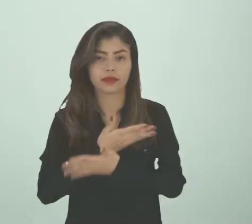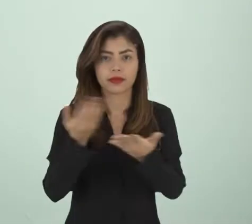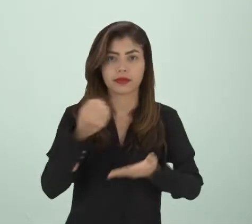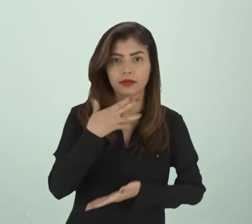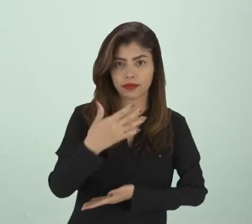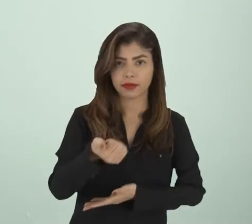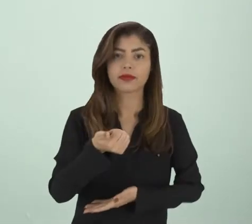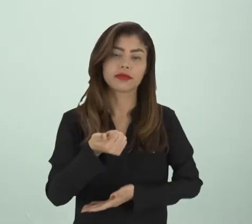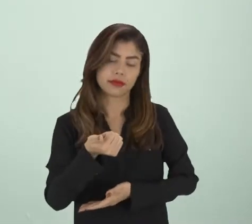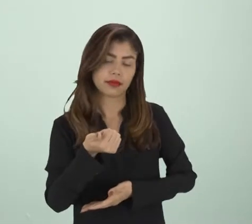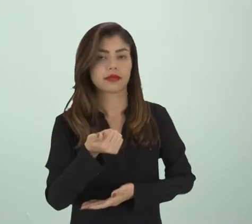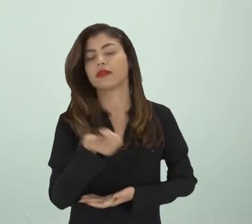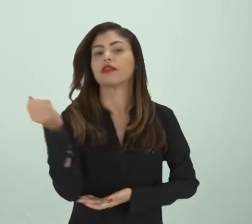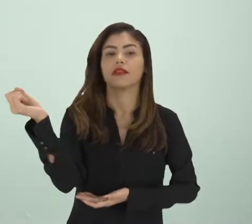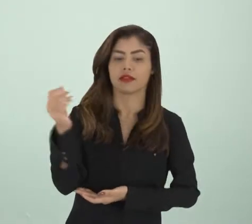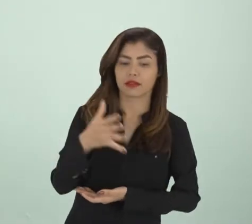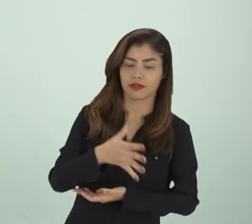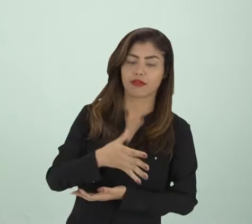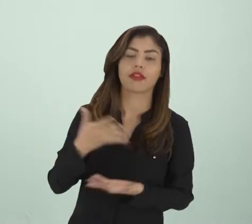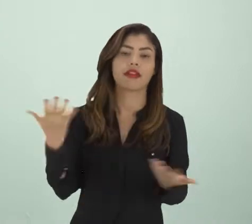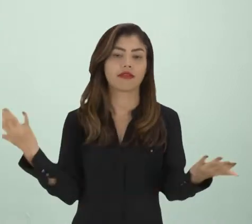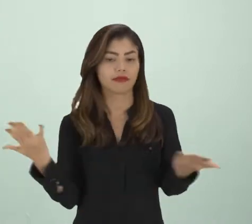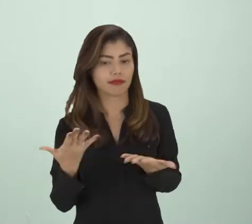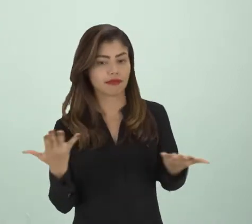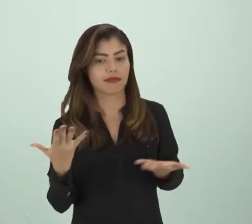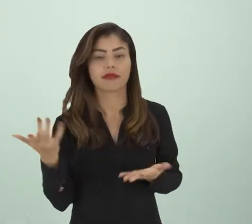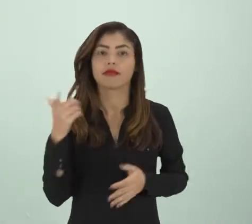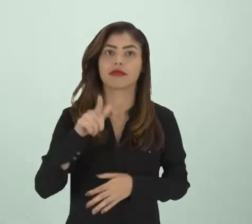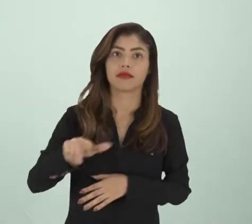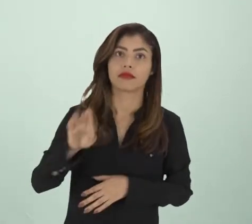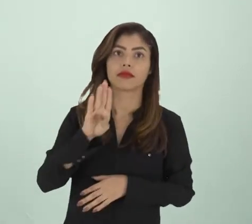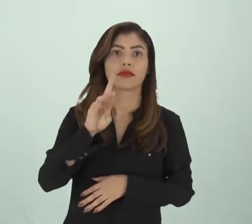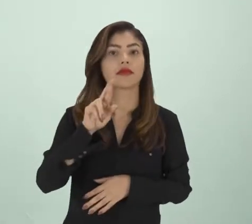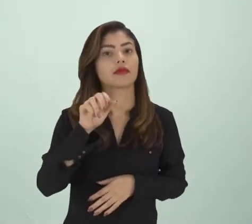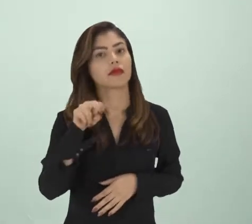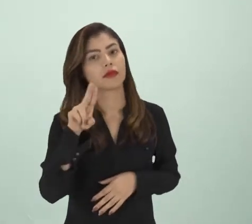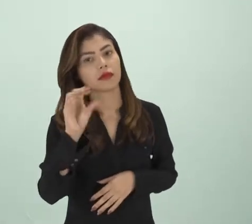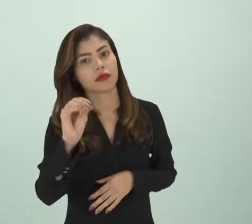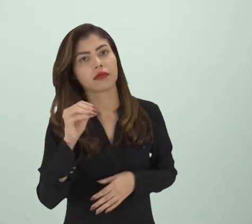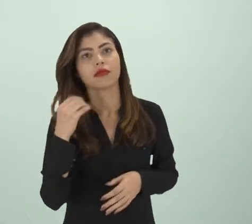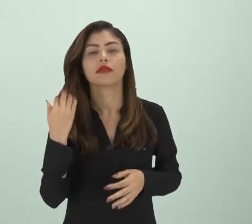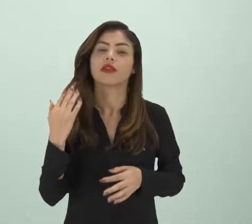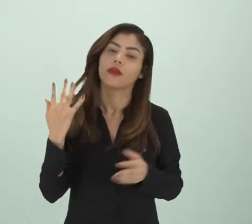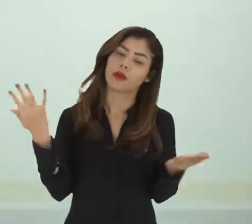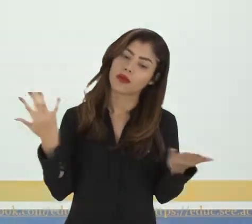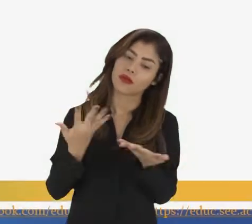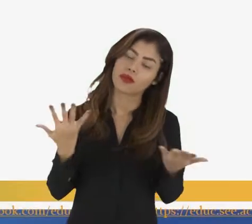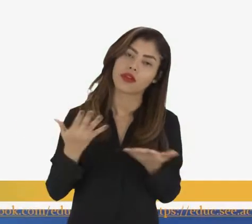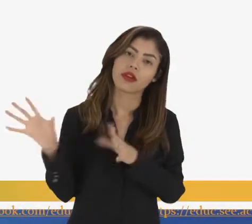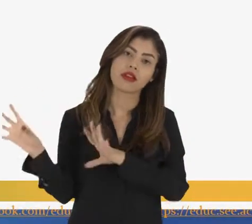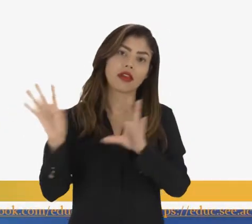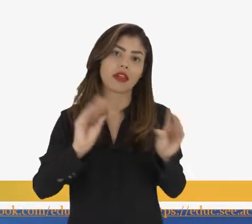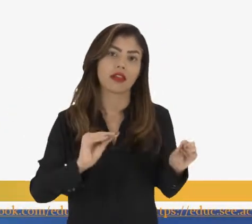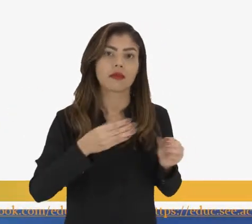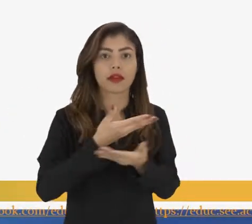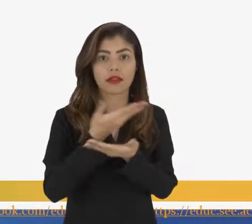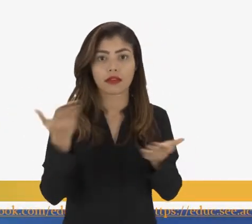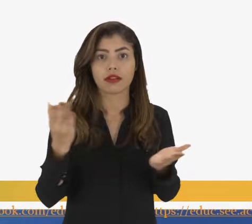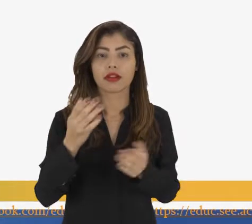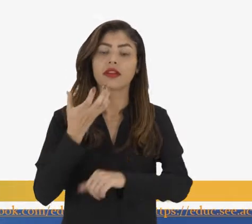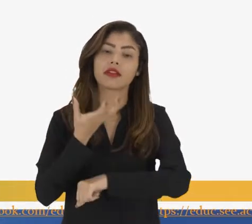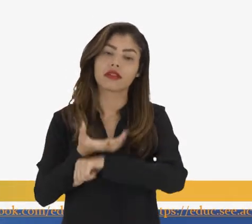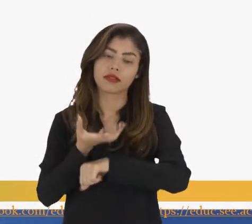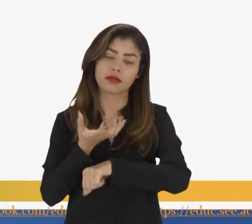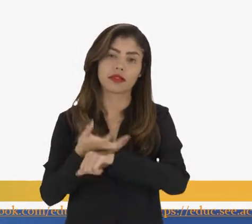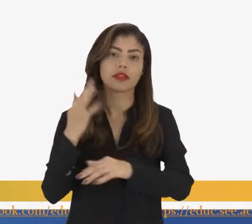Olá pessoal, tudo bem? Novamente aqui com vocês, eu sou o professor Bruno e hoje, pessoal, quero trazer uma aula para vocês